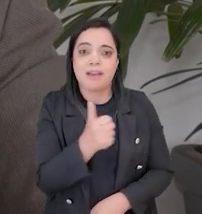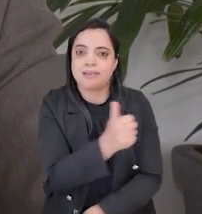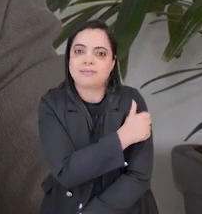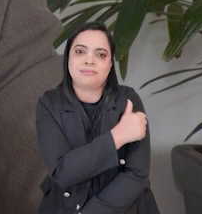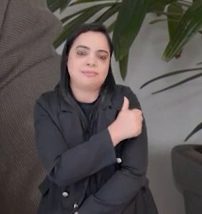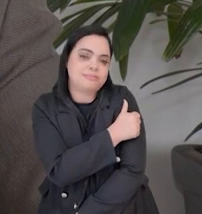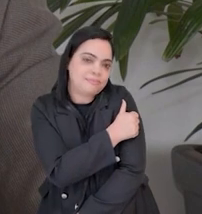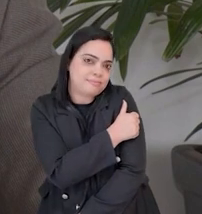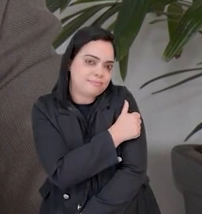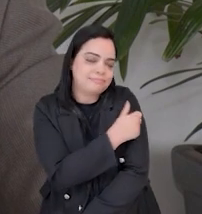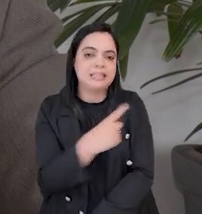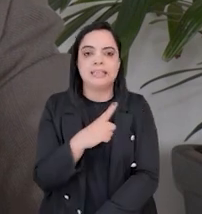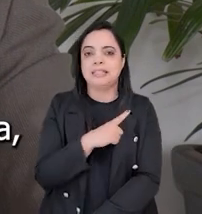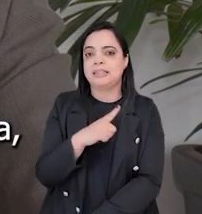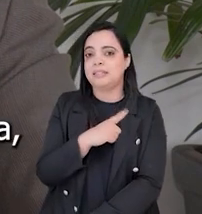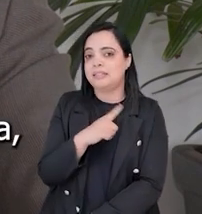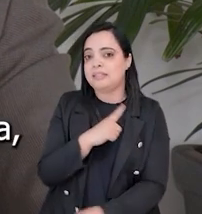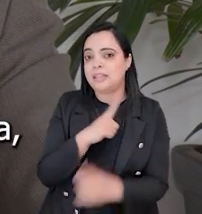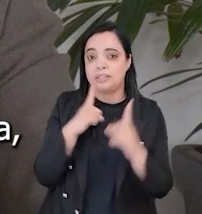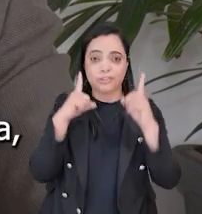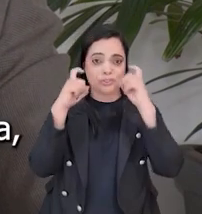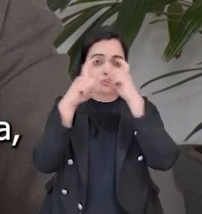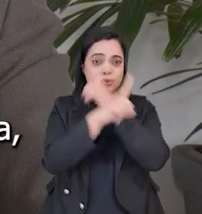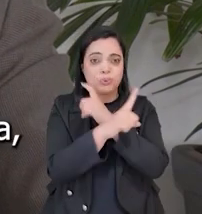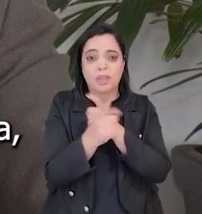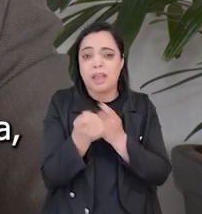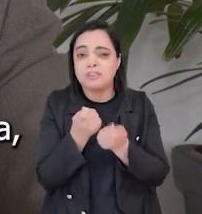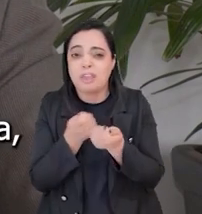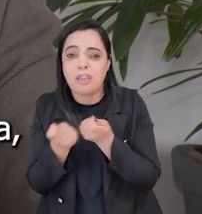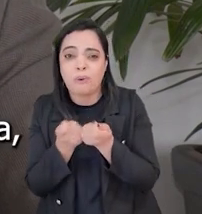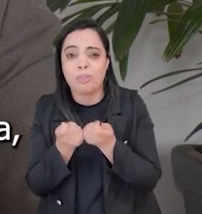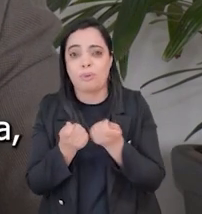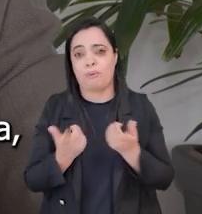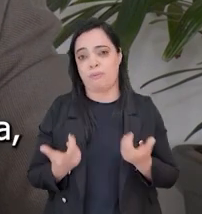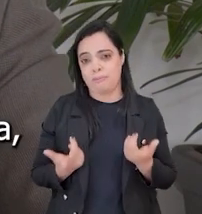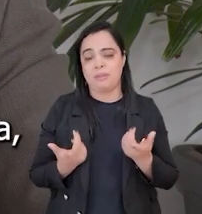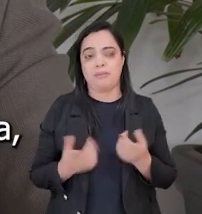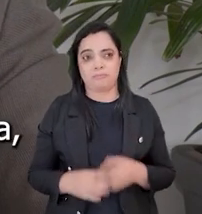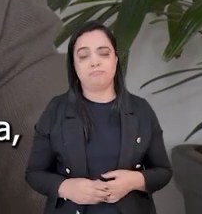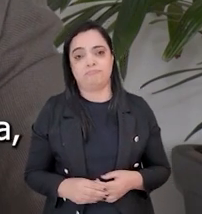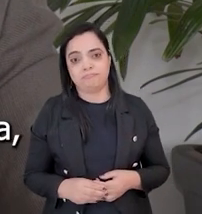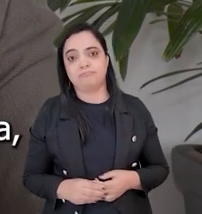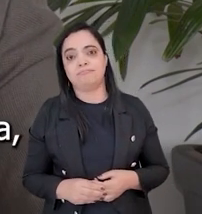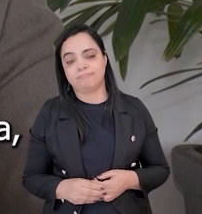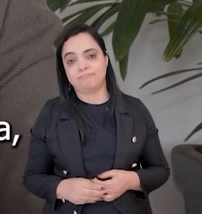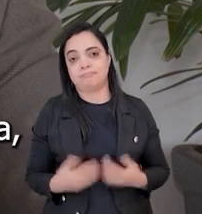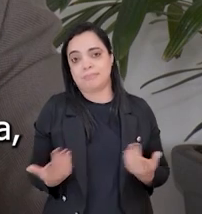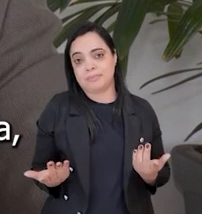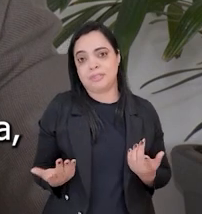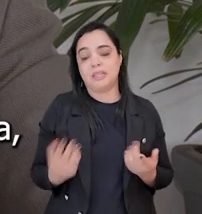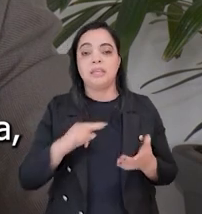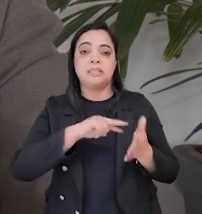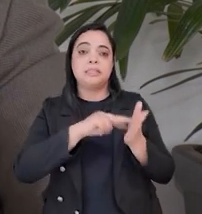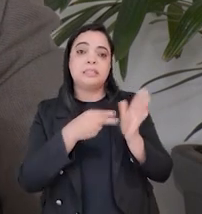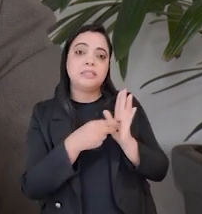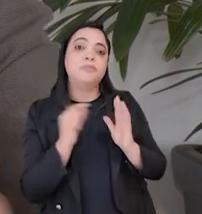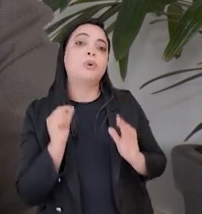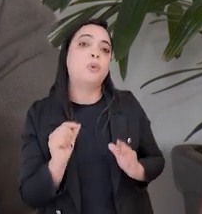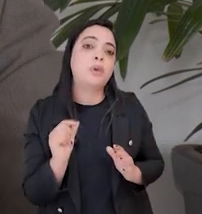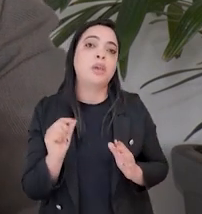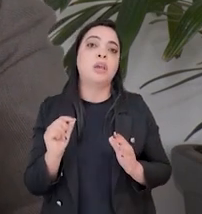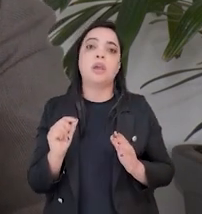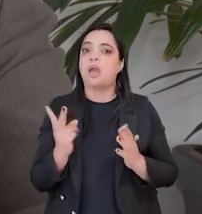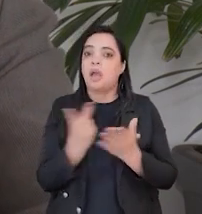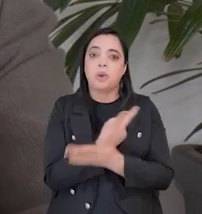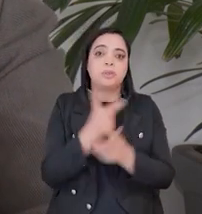dos nossos estudante Tem algum tipo de vulnerabilidade socioeconômica ou seja essa grande parcela Isso